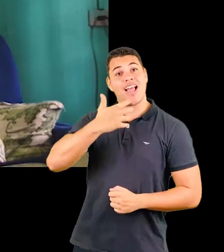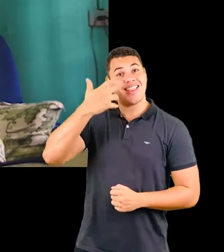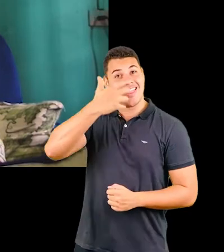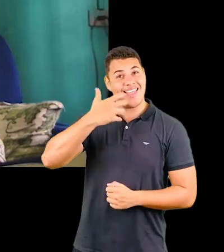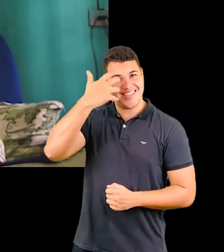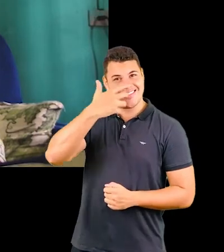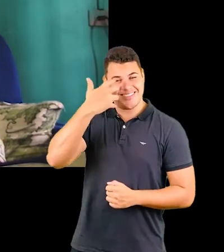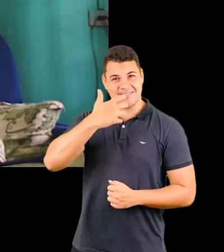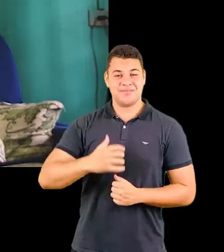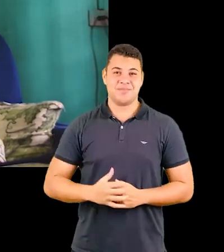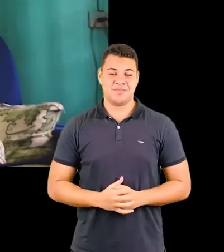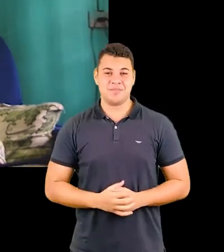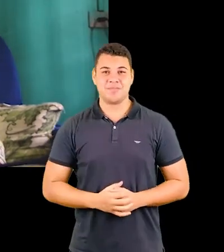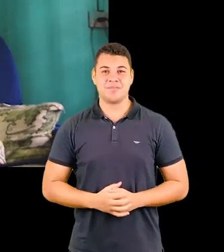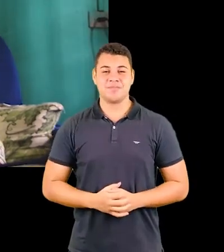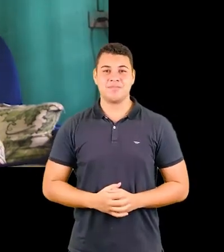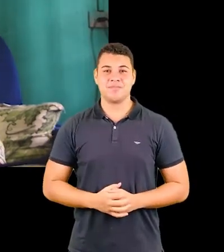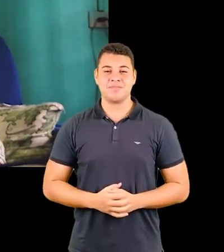aí eu cantei.